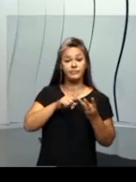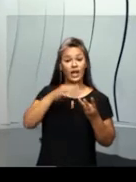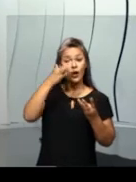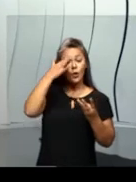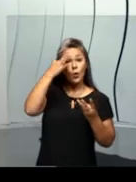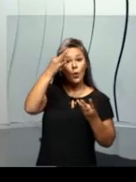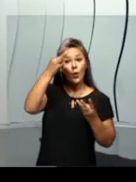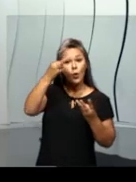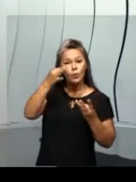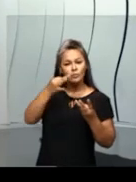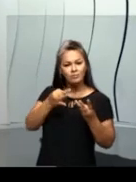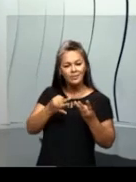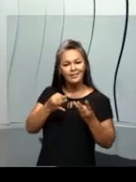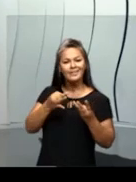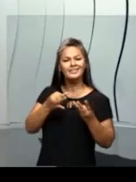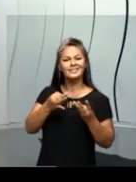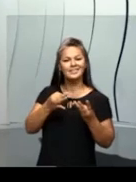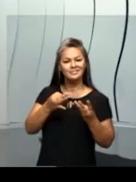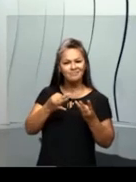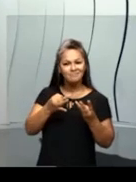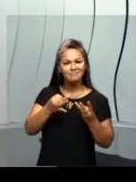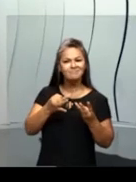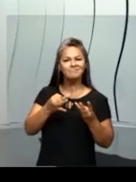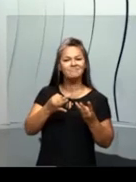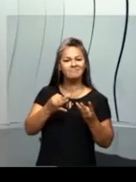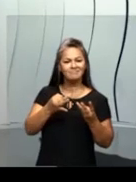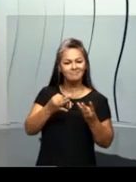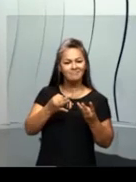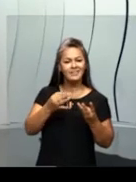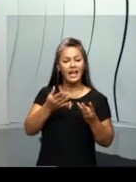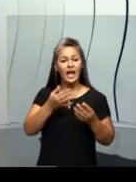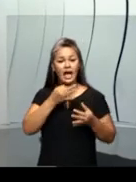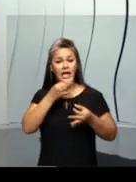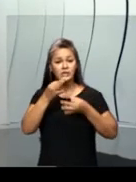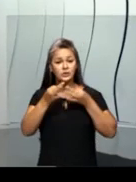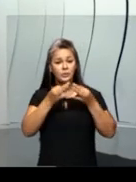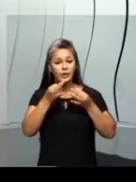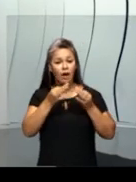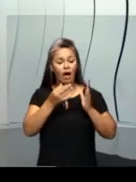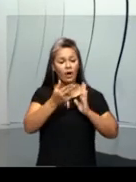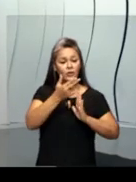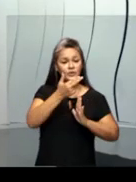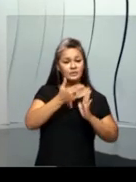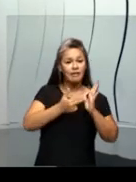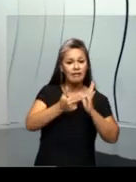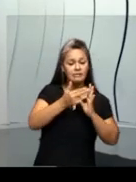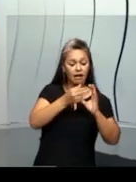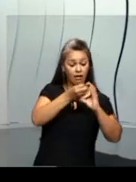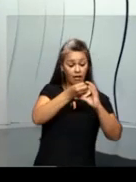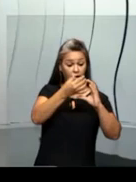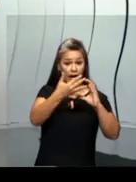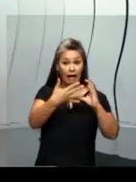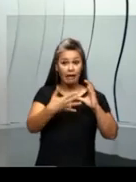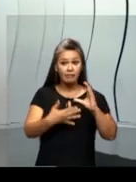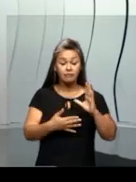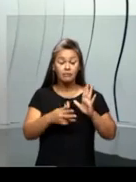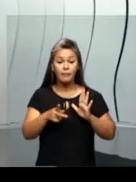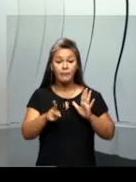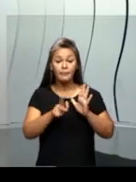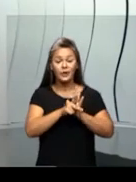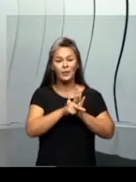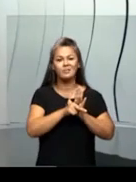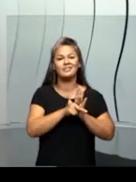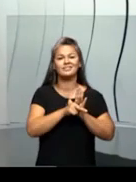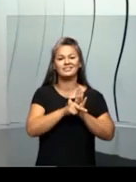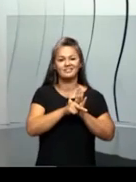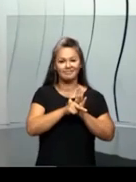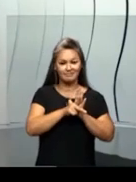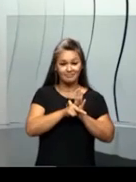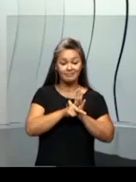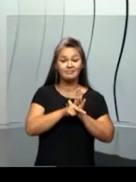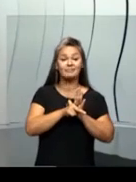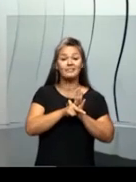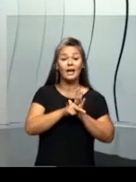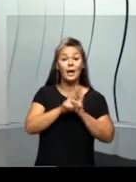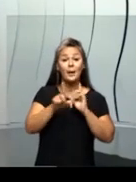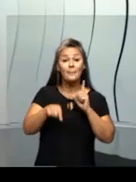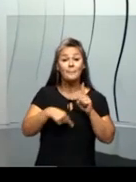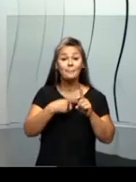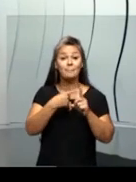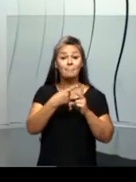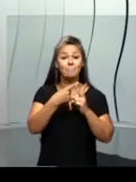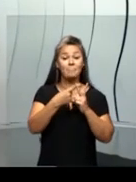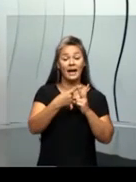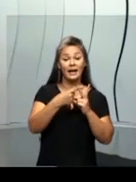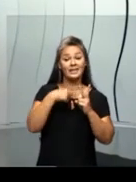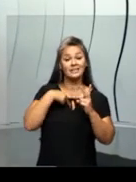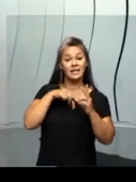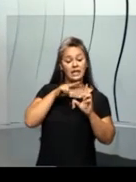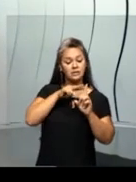mundo expressas nos mapas produzidos ao longo do tempo e as projeções cartográficas mais utilizadas,